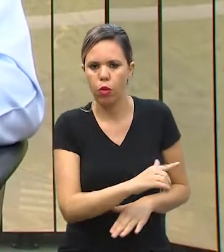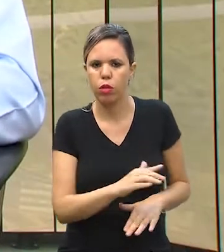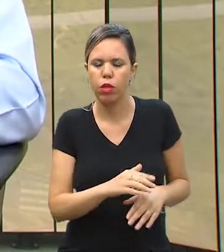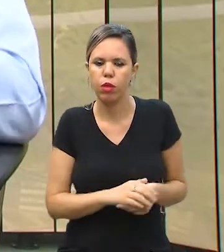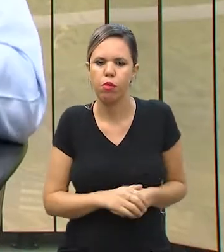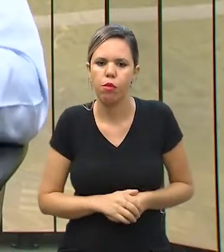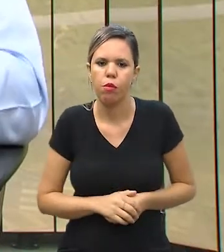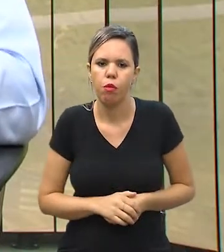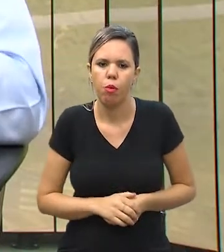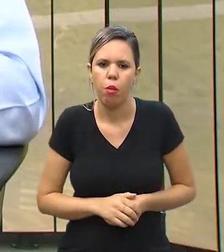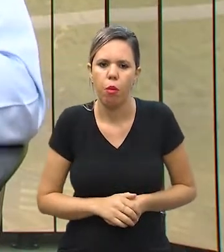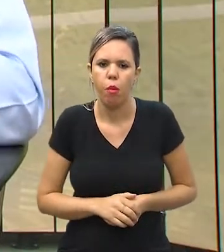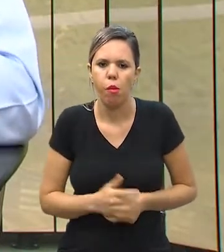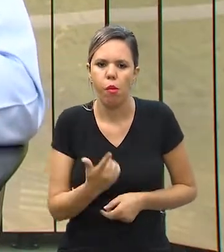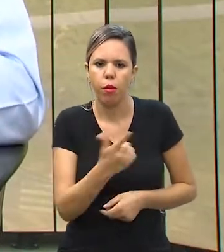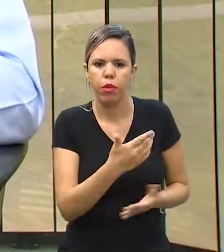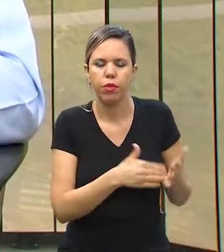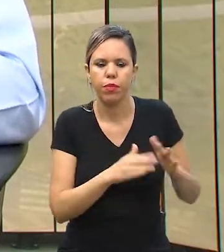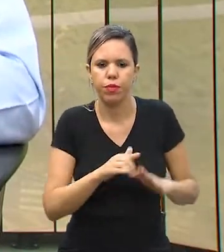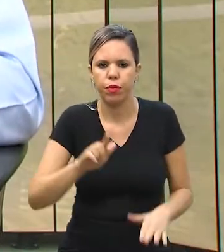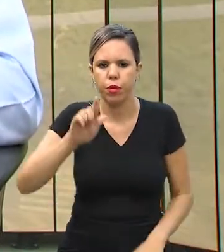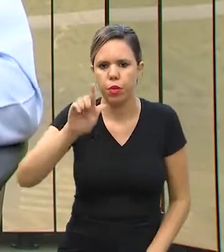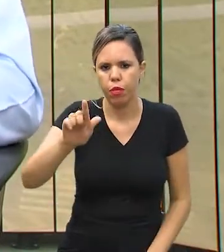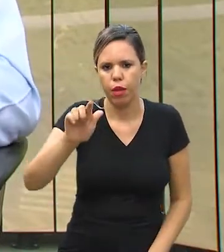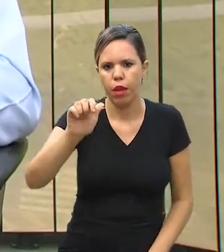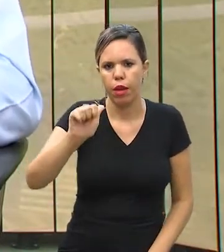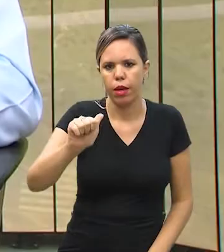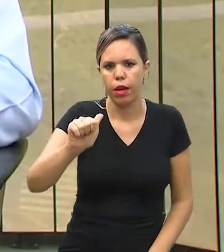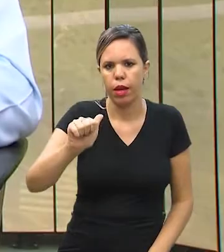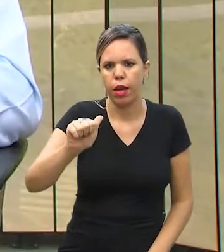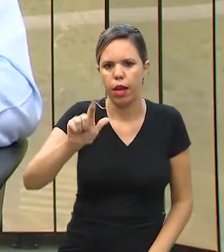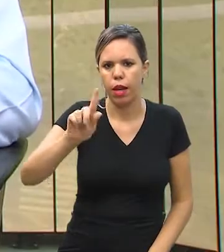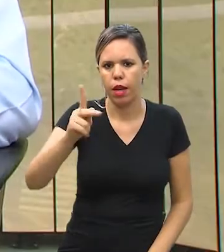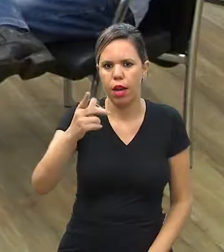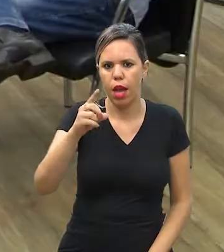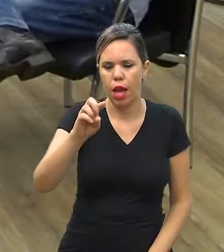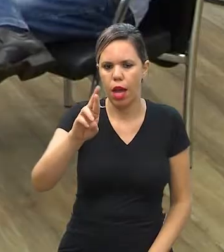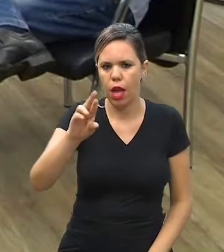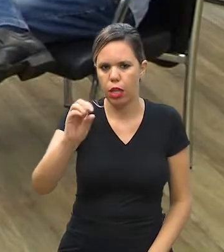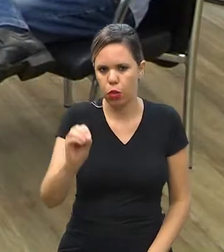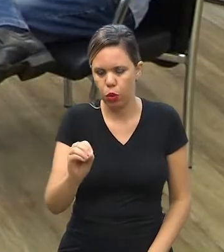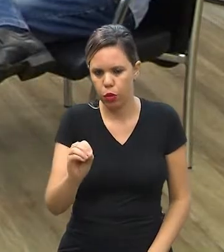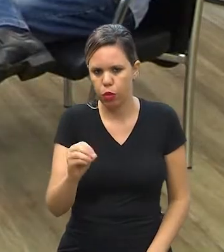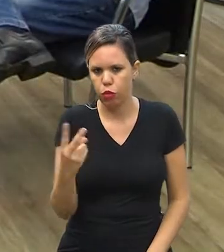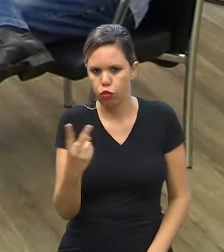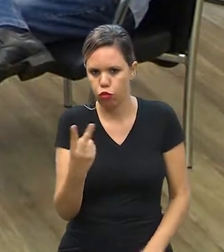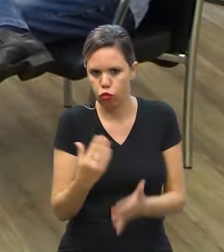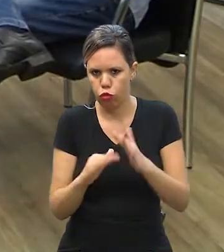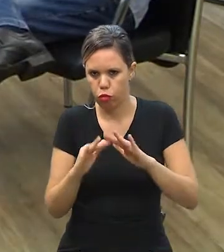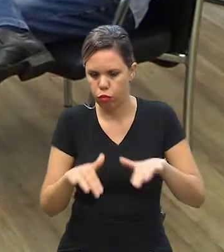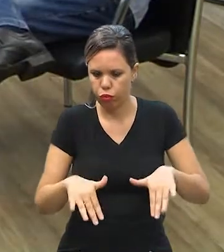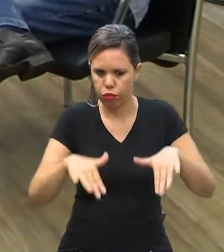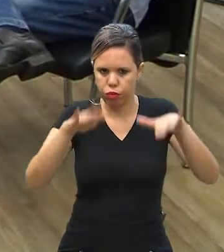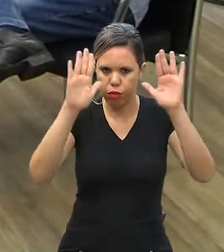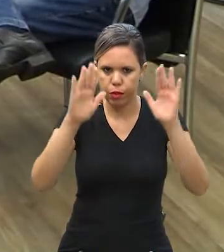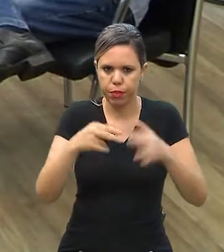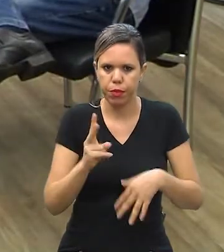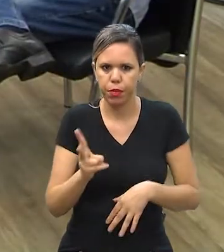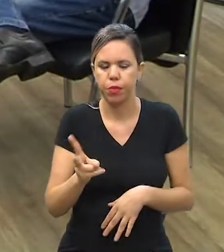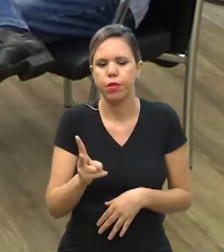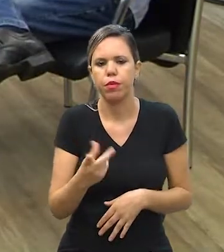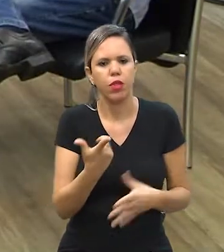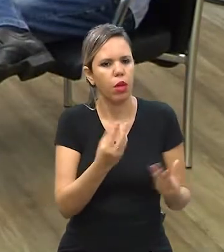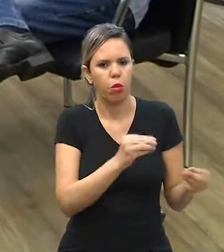estudei, do Elvira, eu estudei no Galhardo, que é aqui também próximo no Swift. 2 colégios só, então, ao longo da vida? 2 colégios. Não teve